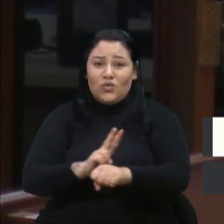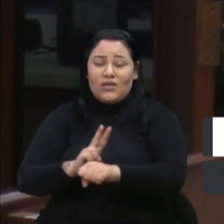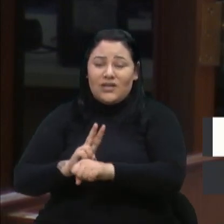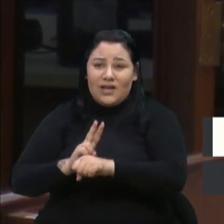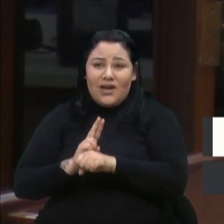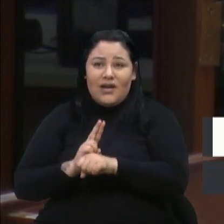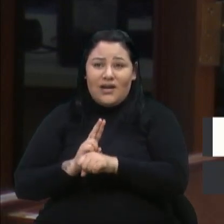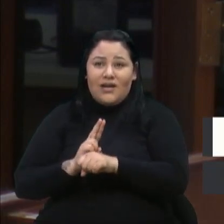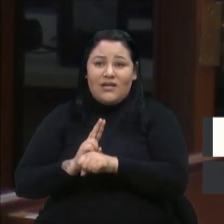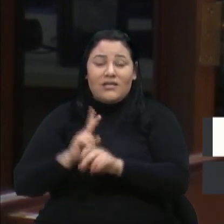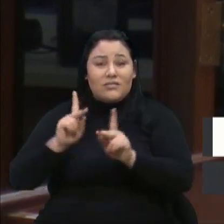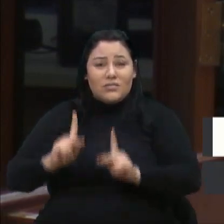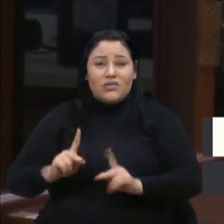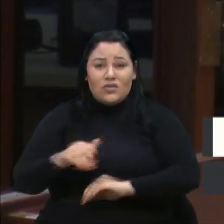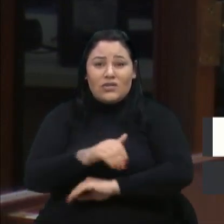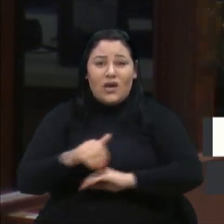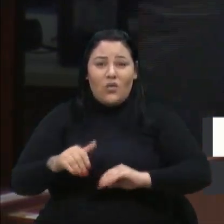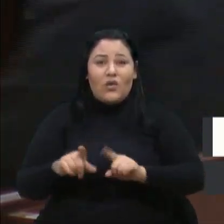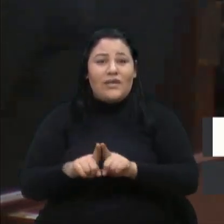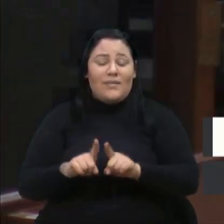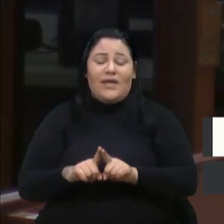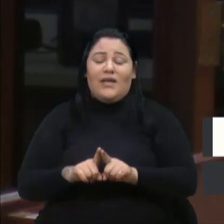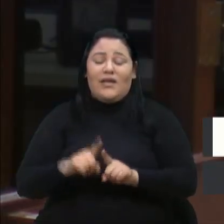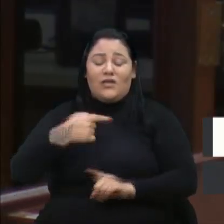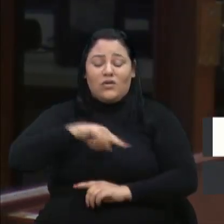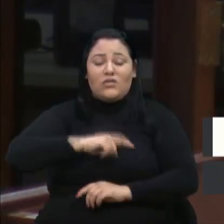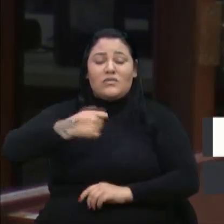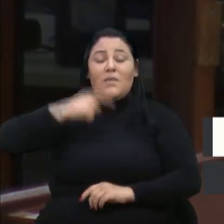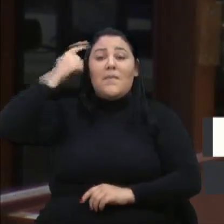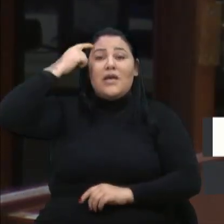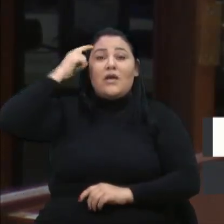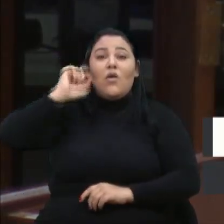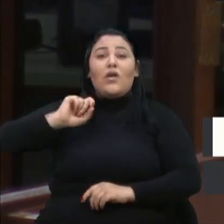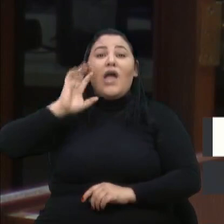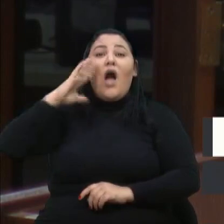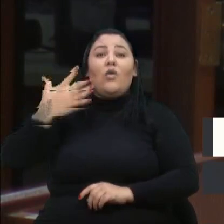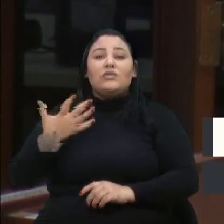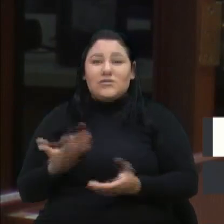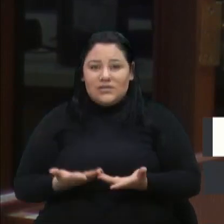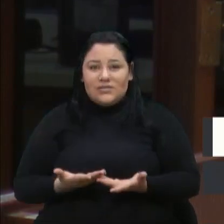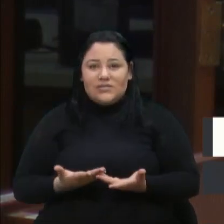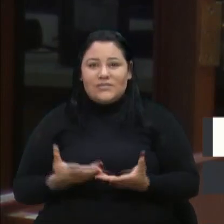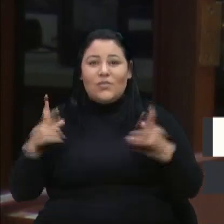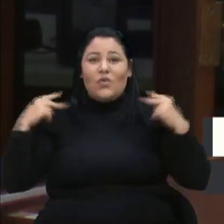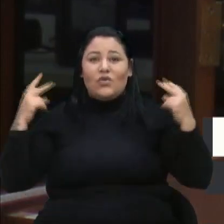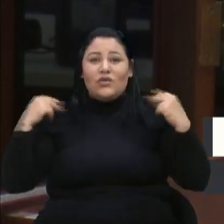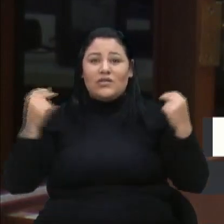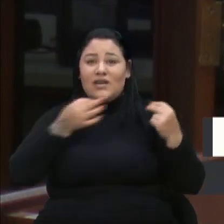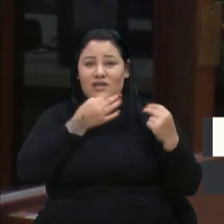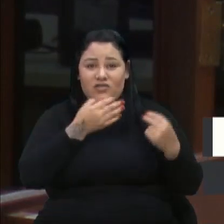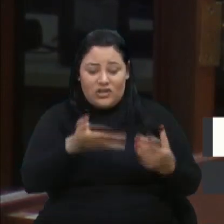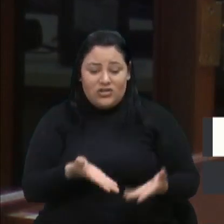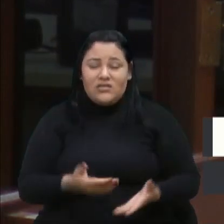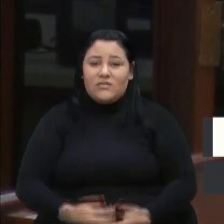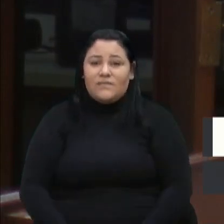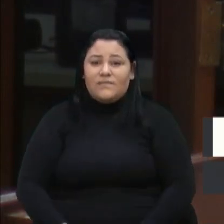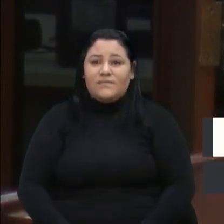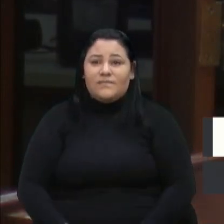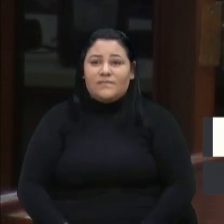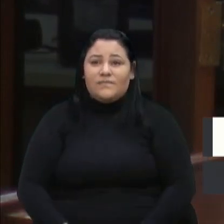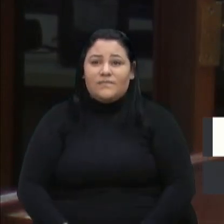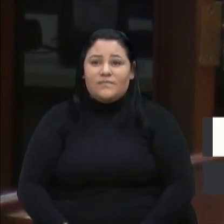dos pedestres. E aí a gente precisa pensar, mas o que é que está acontecendo com o motorista caxiense? Porque